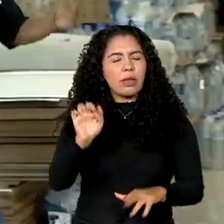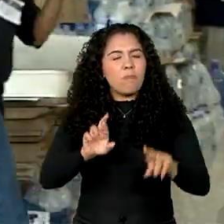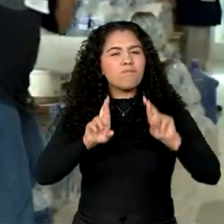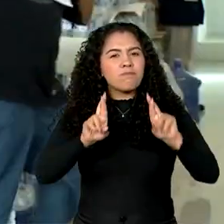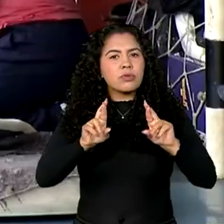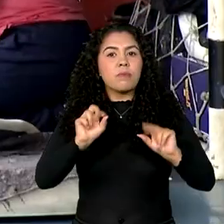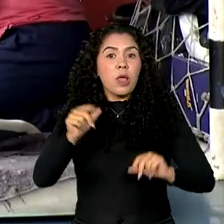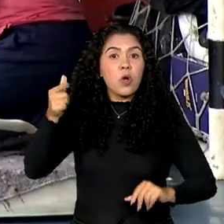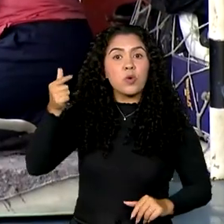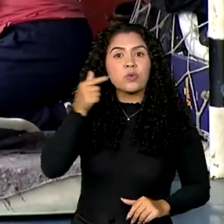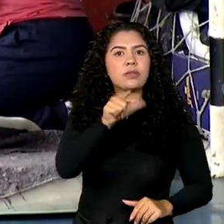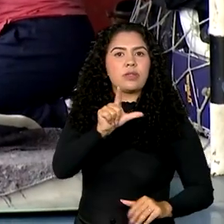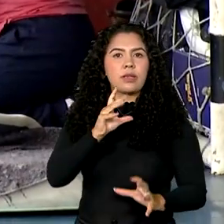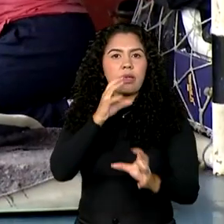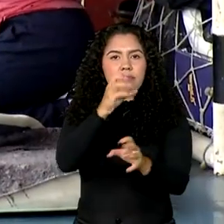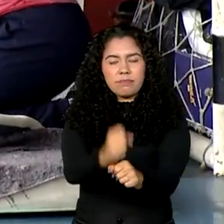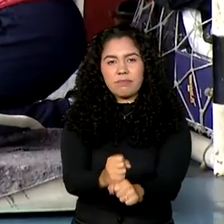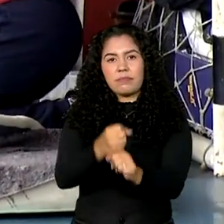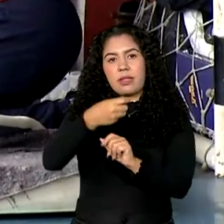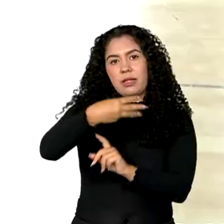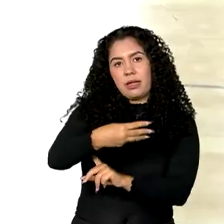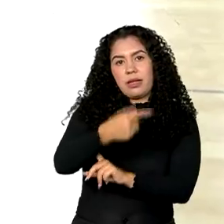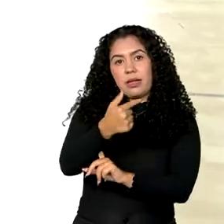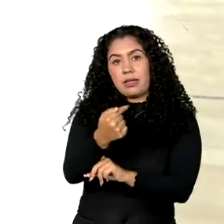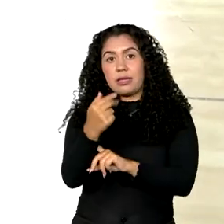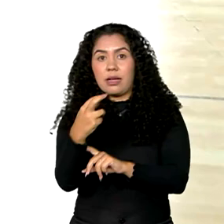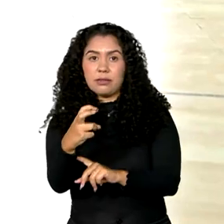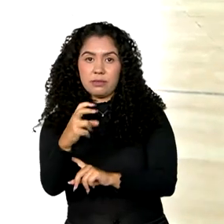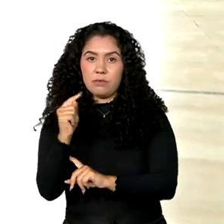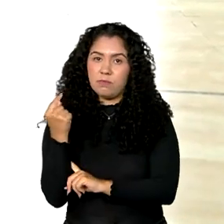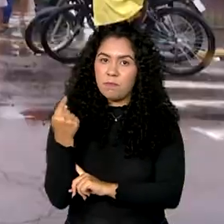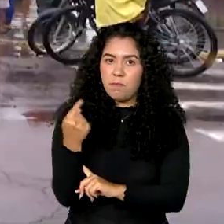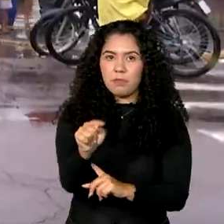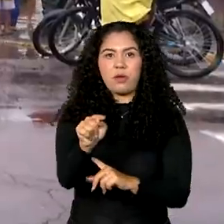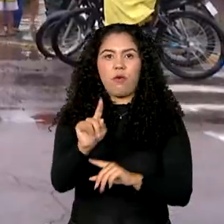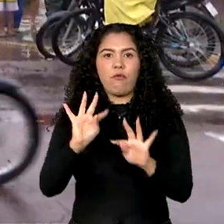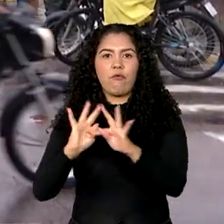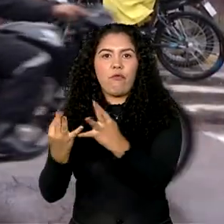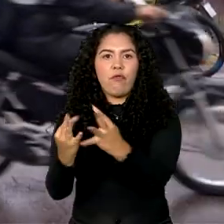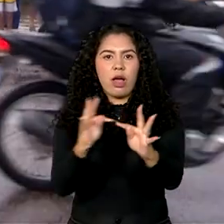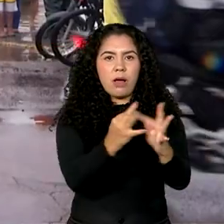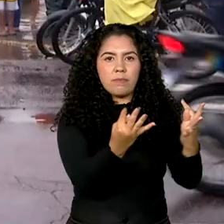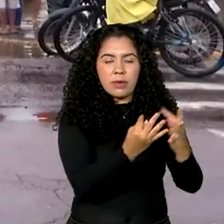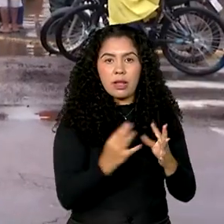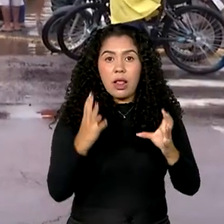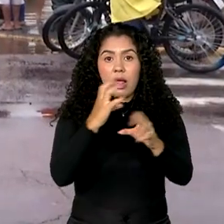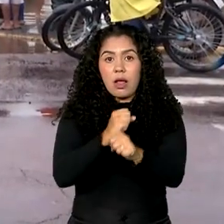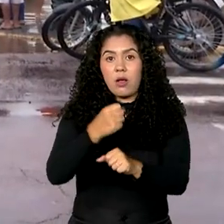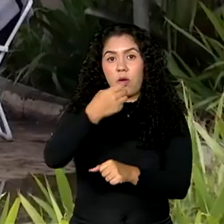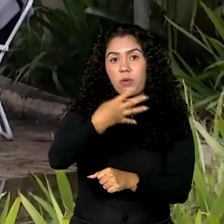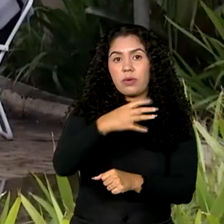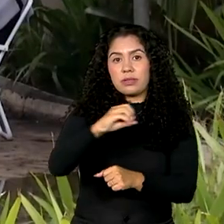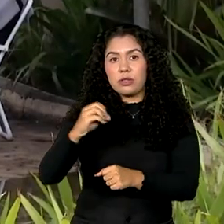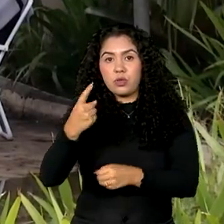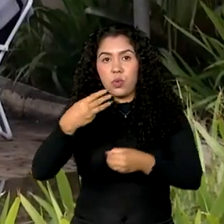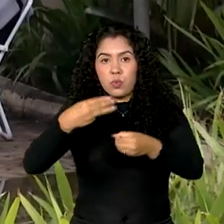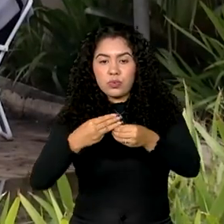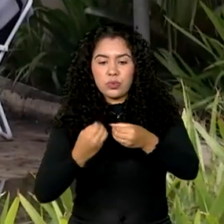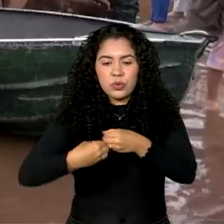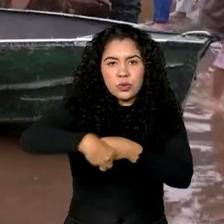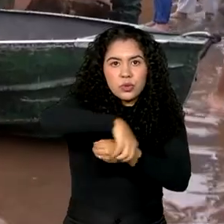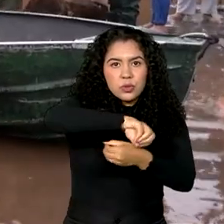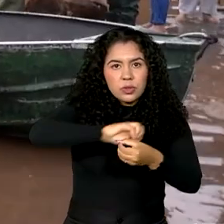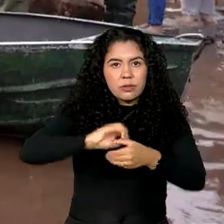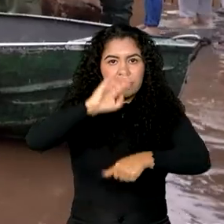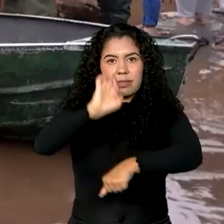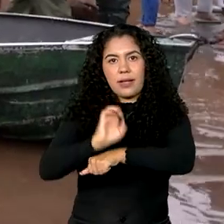atingir a marca de 375.000 famílias atendidas em 451 municípios gaúchos